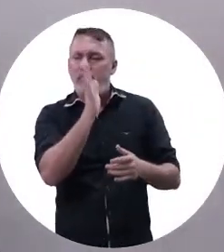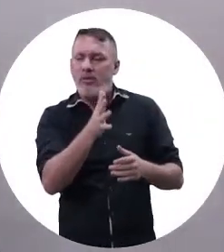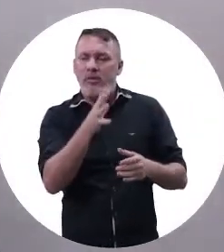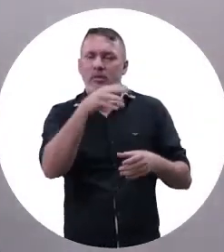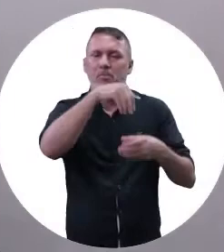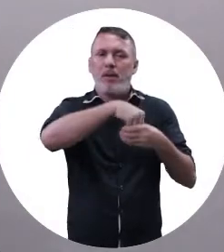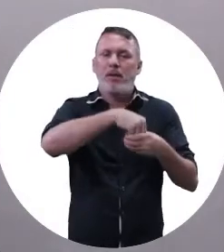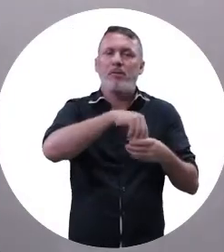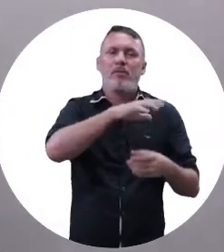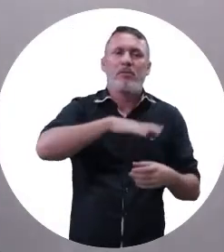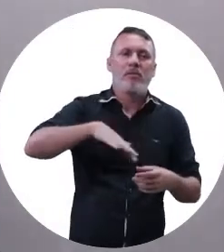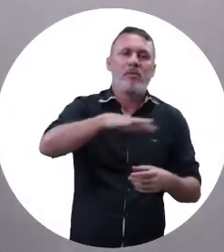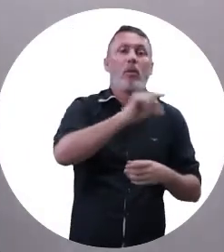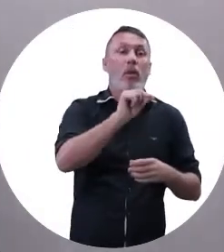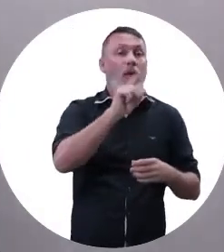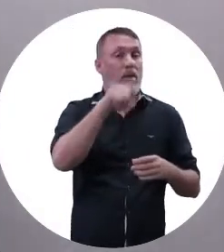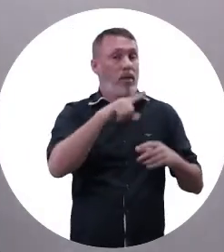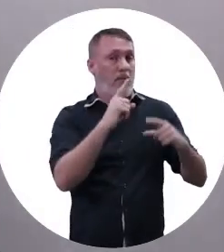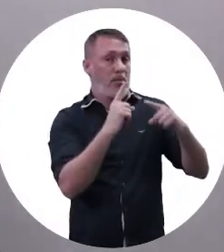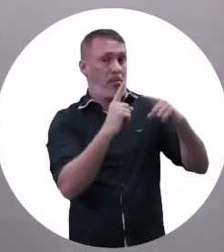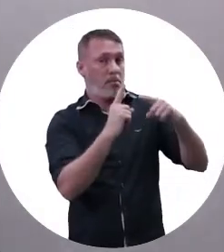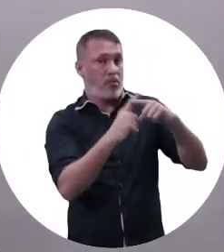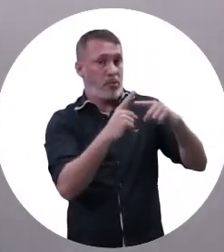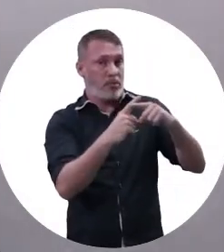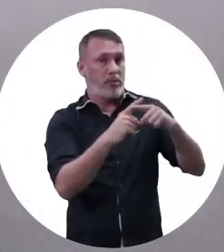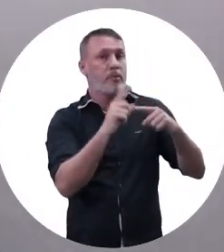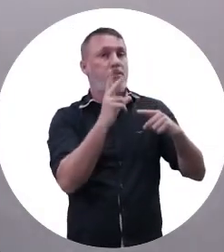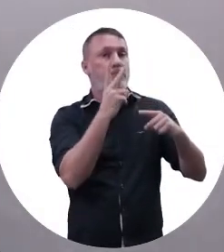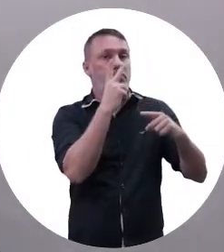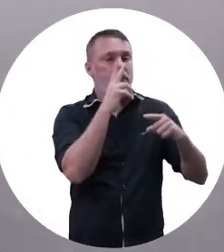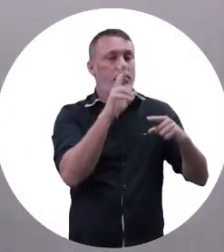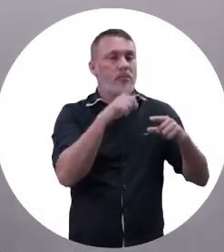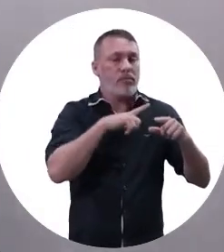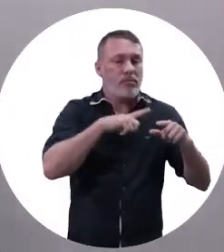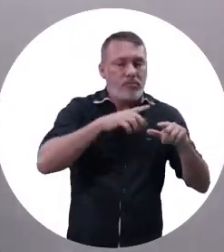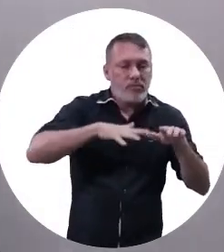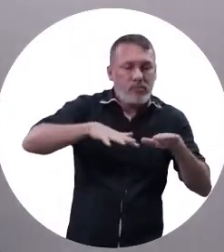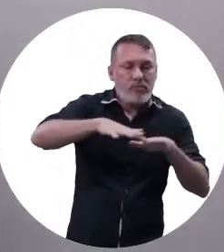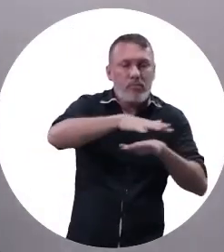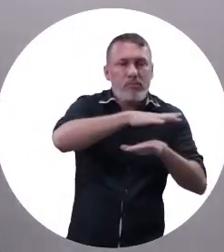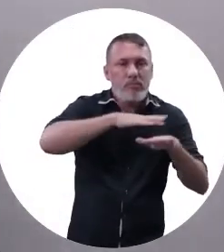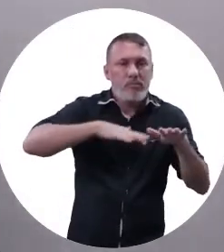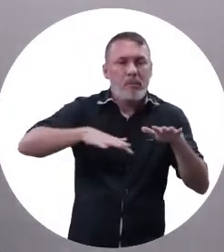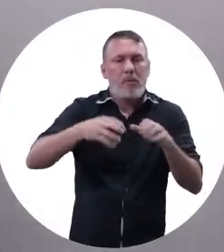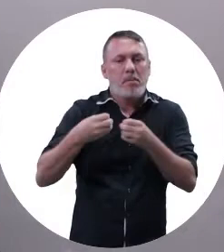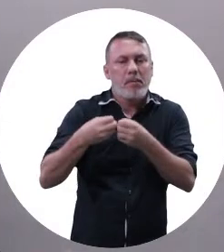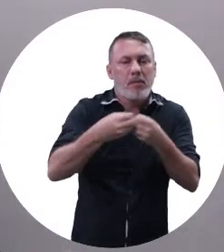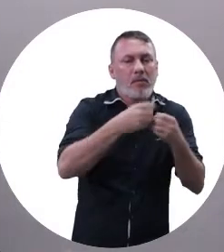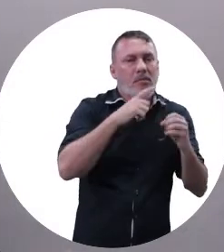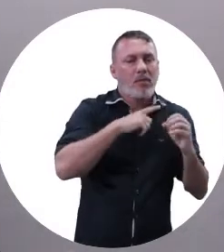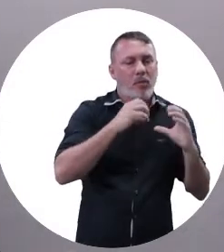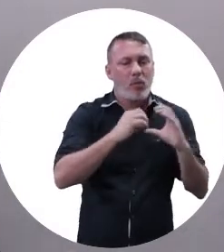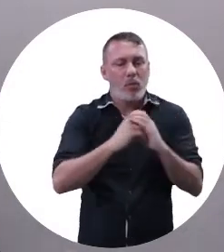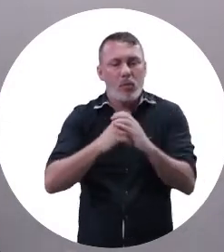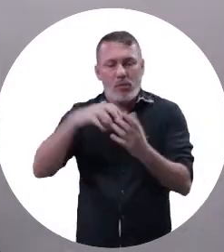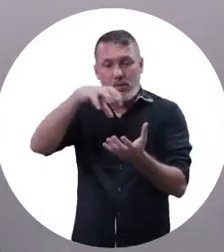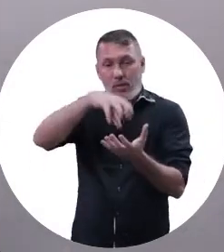os metais de carga positiva, estejam caminhando em volta